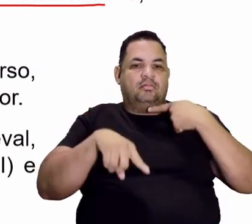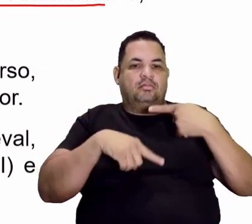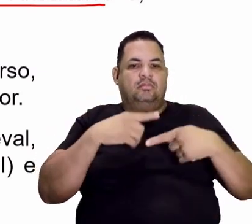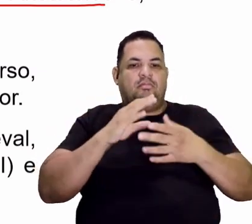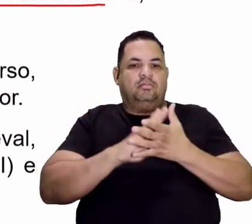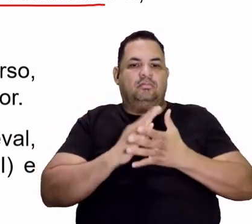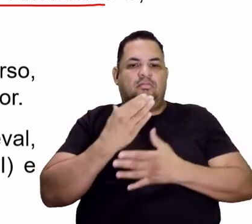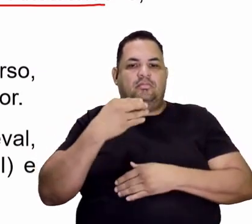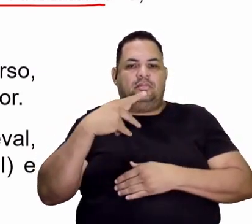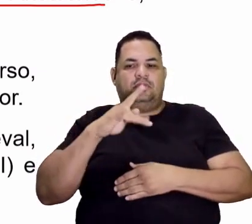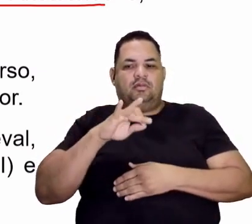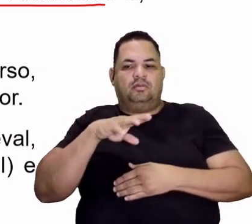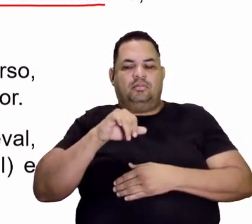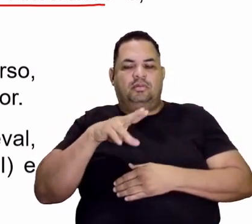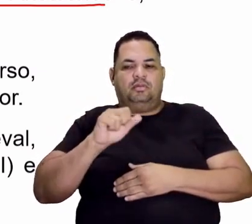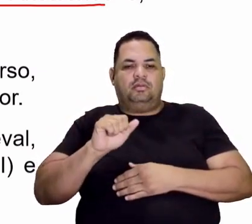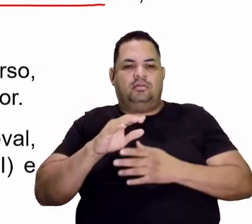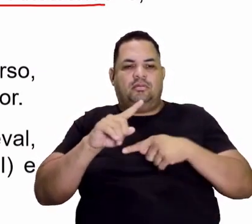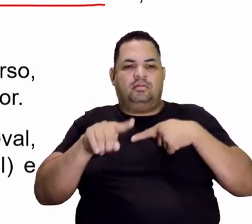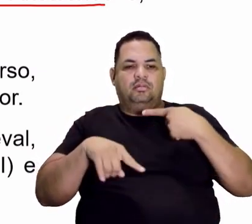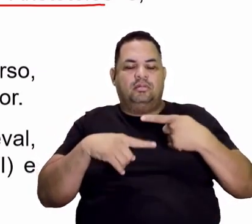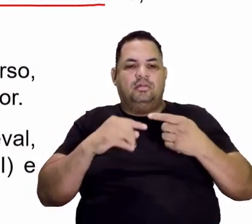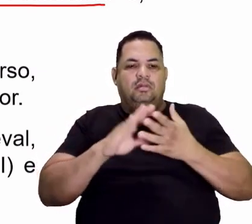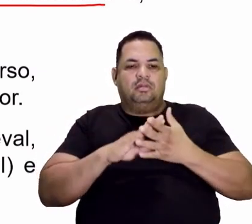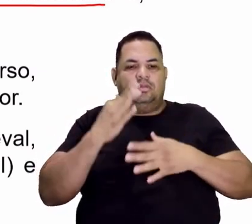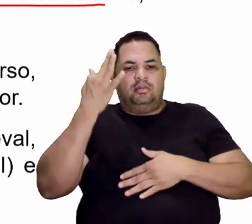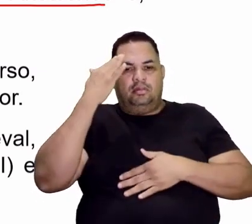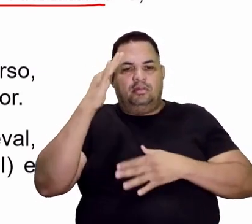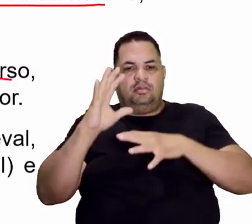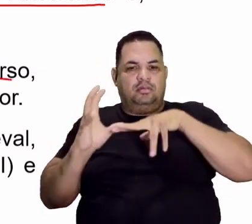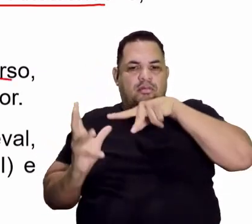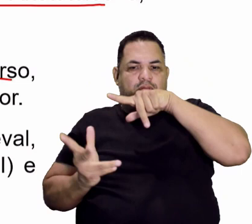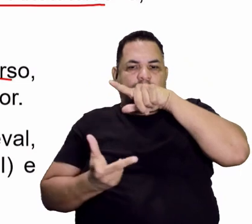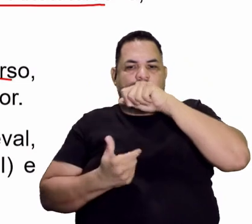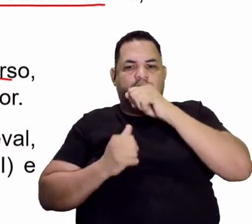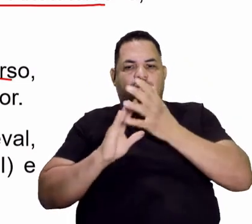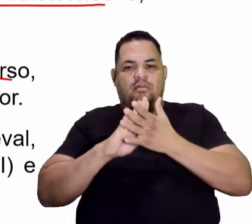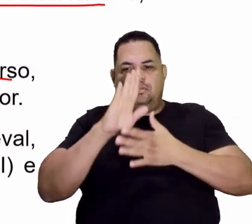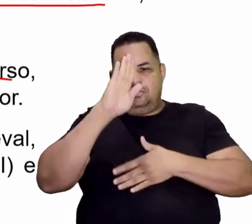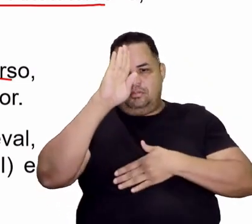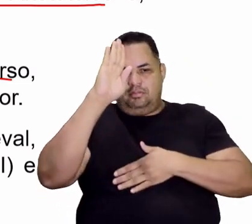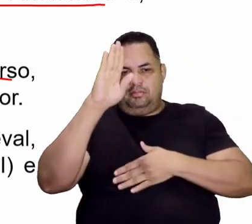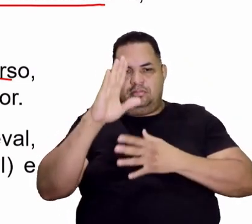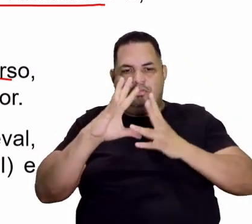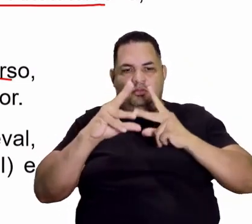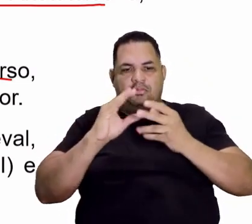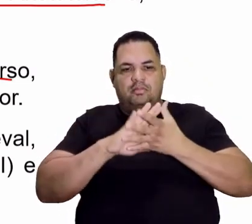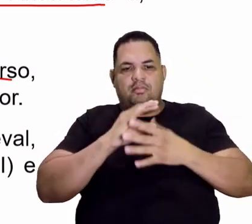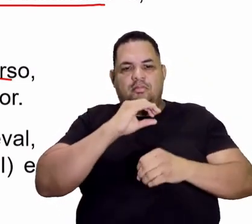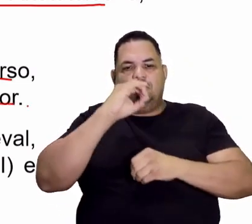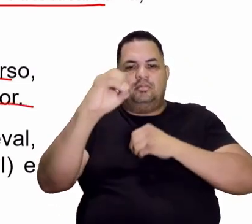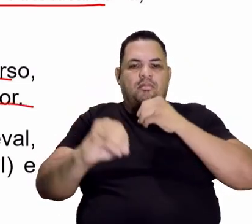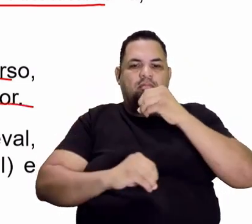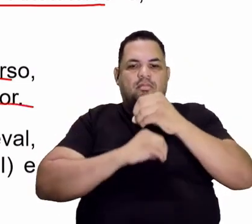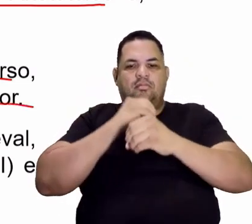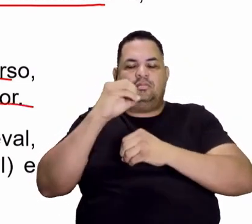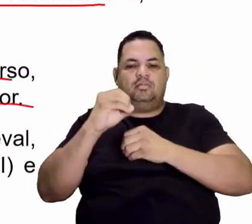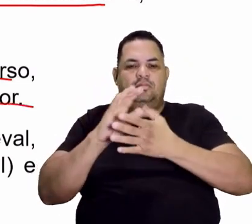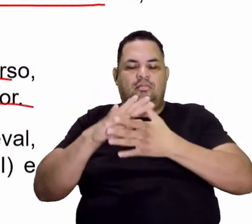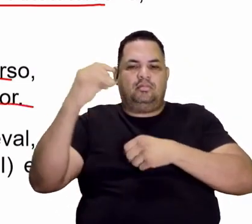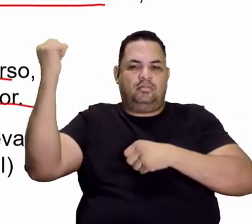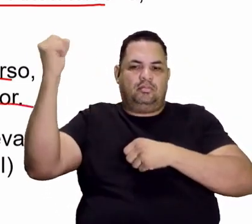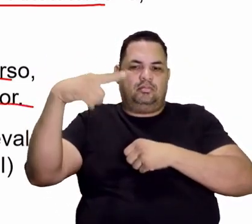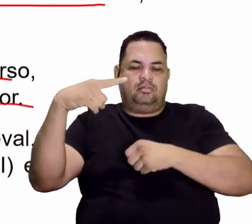Cláudio Ptolomeu. Segundo essa teoria, a Terra era o centro do universo, com todos os planetas e o Sol